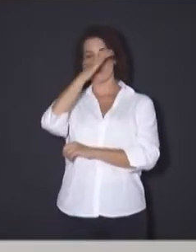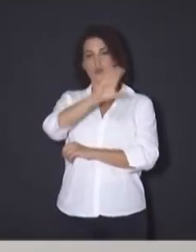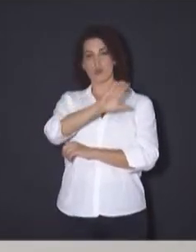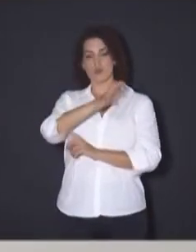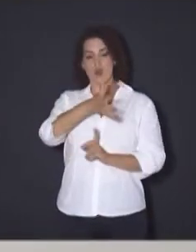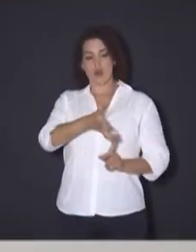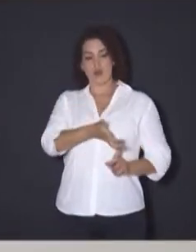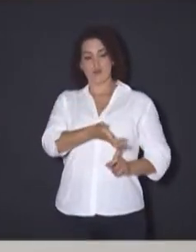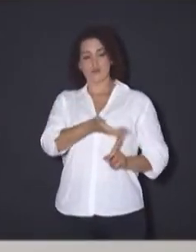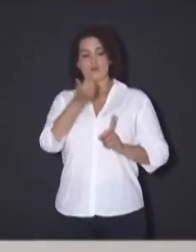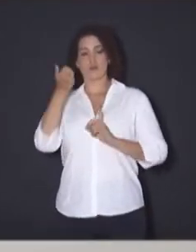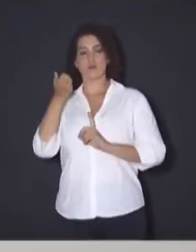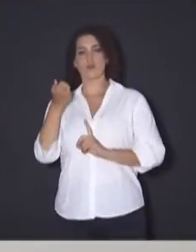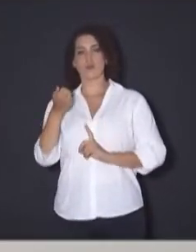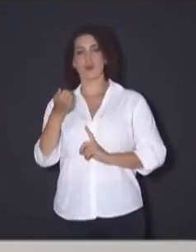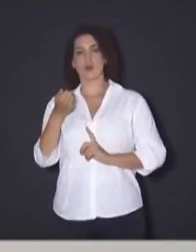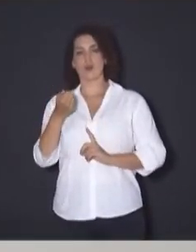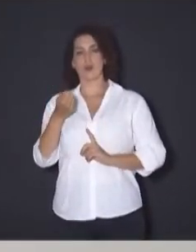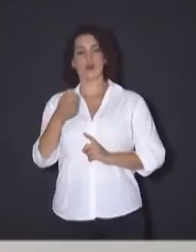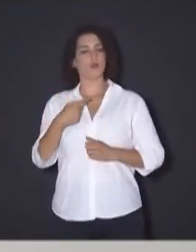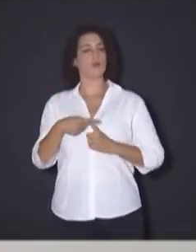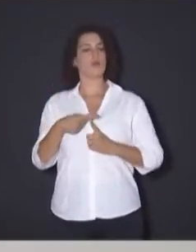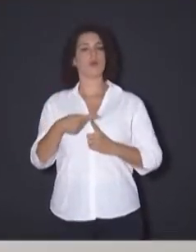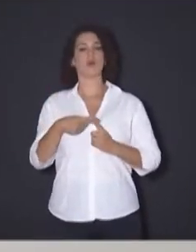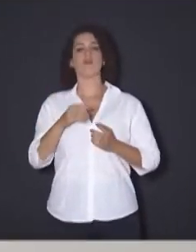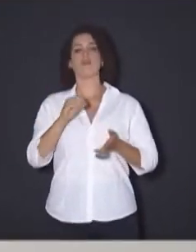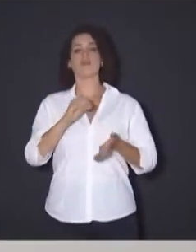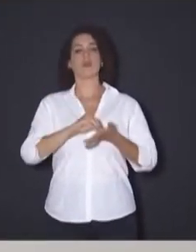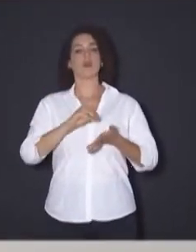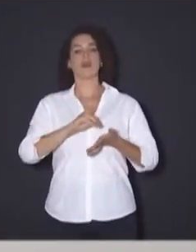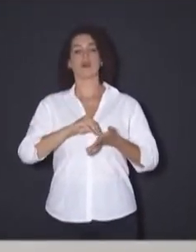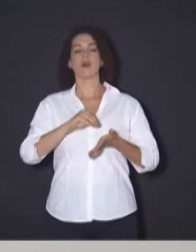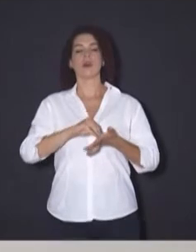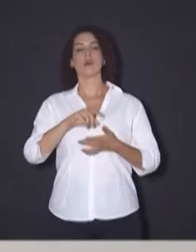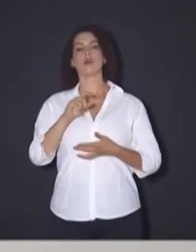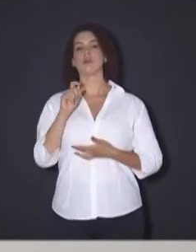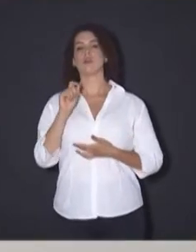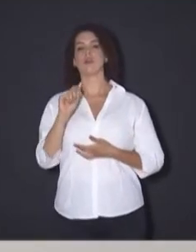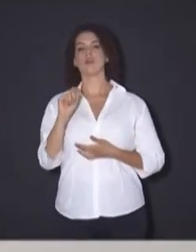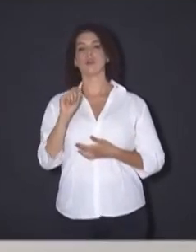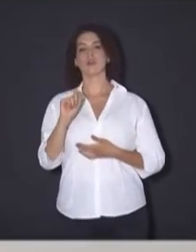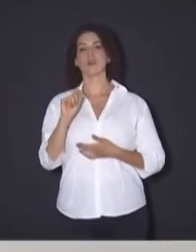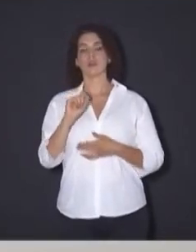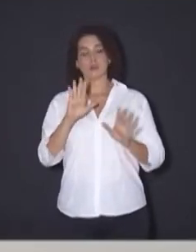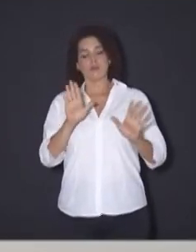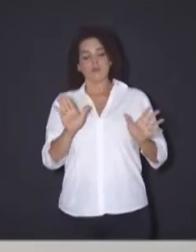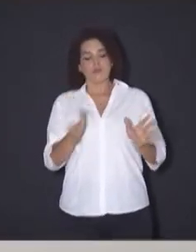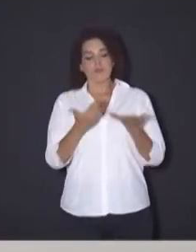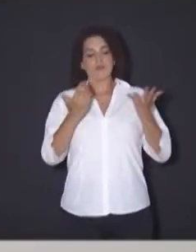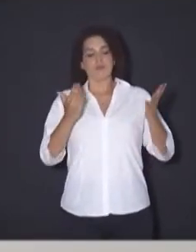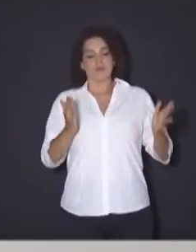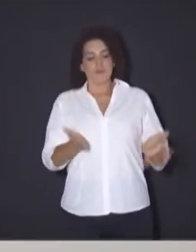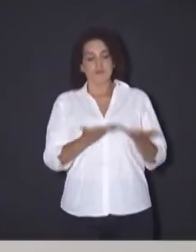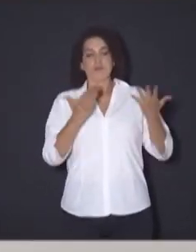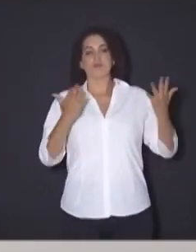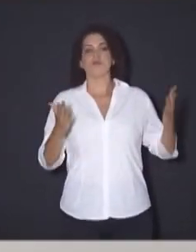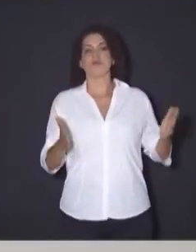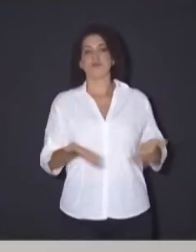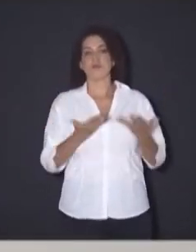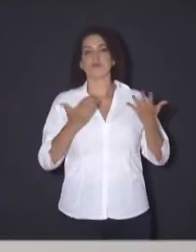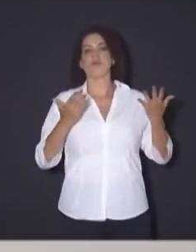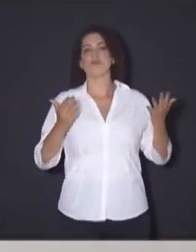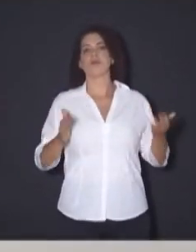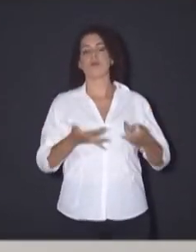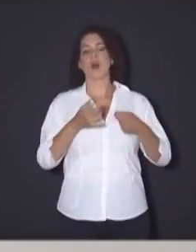exata nós o que falta exatamente essa estímulo ao há a